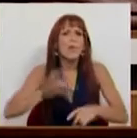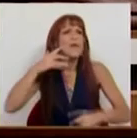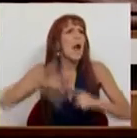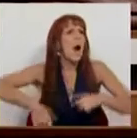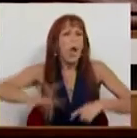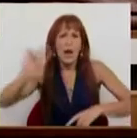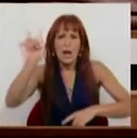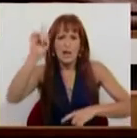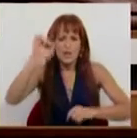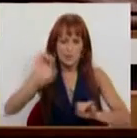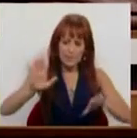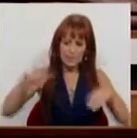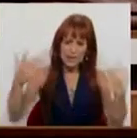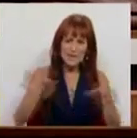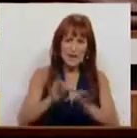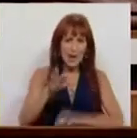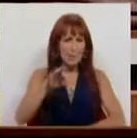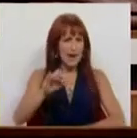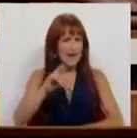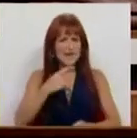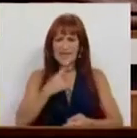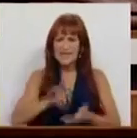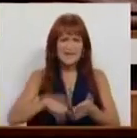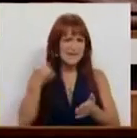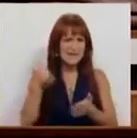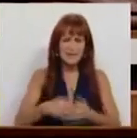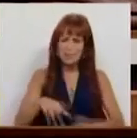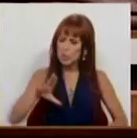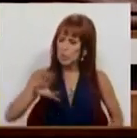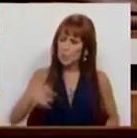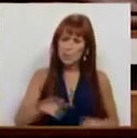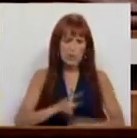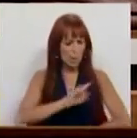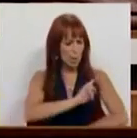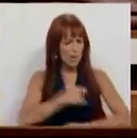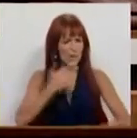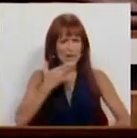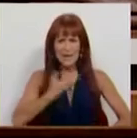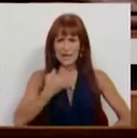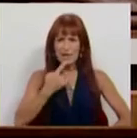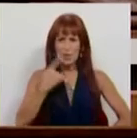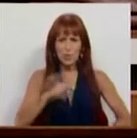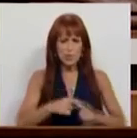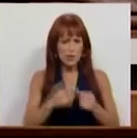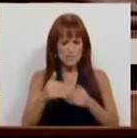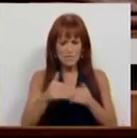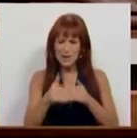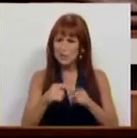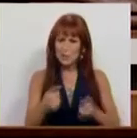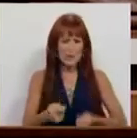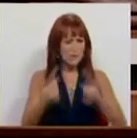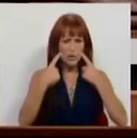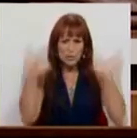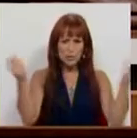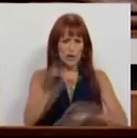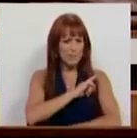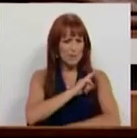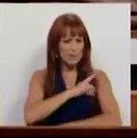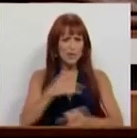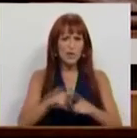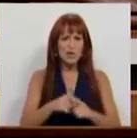acaso. Primeiro, tal como o PS sempre afirmou, num país fortemente endividado, com pouca margem para investimento público e